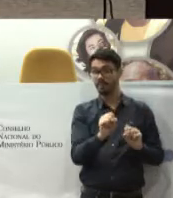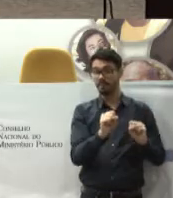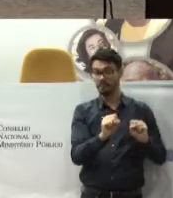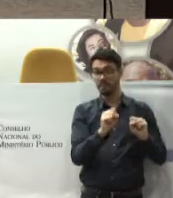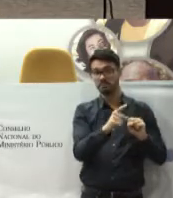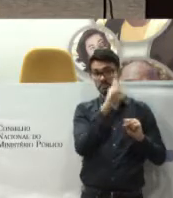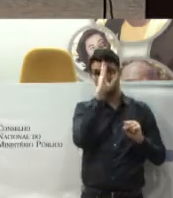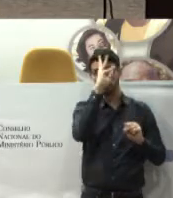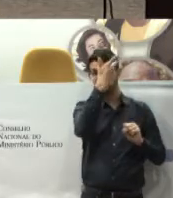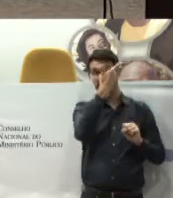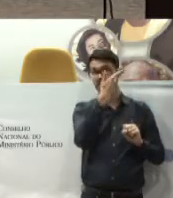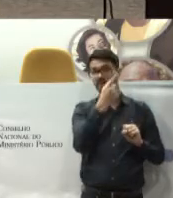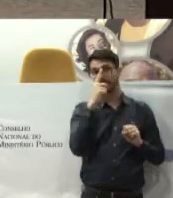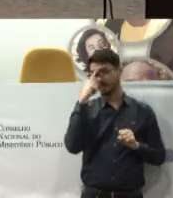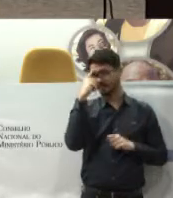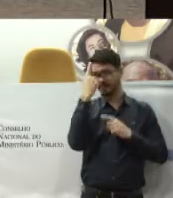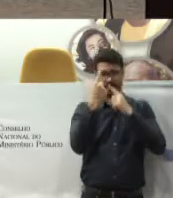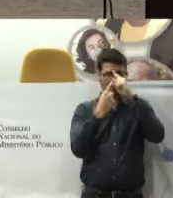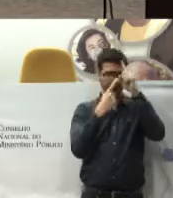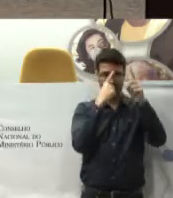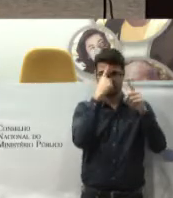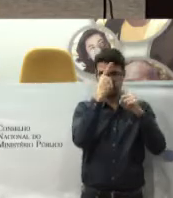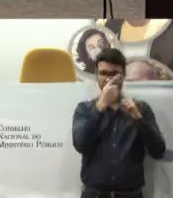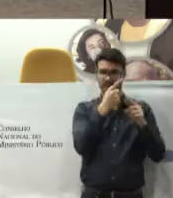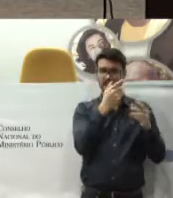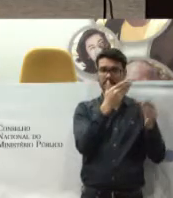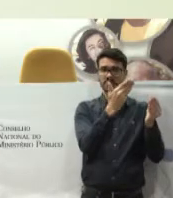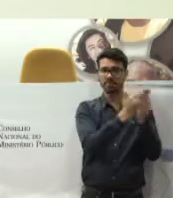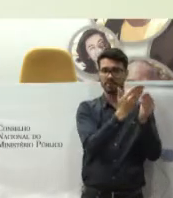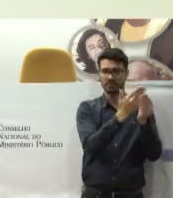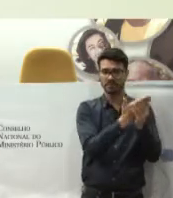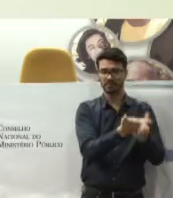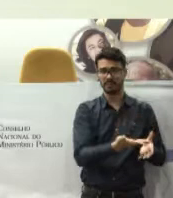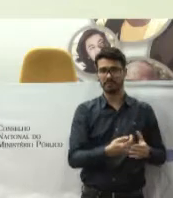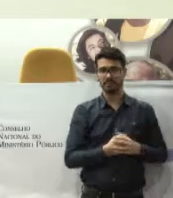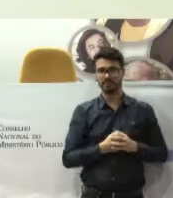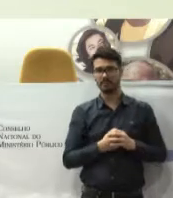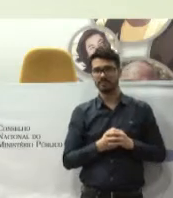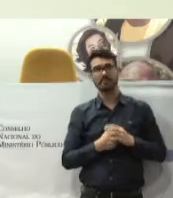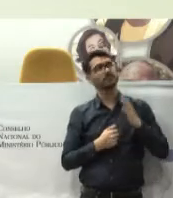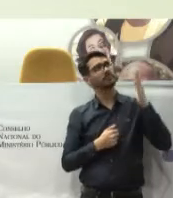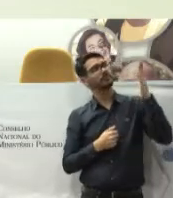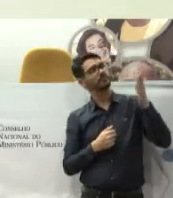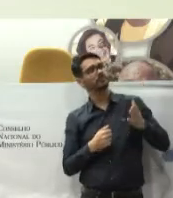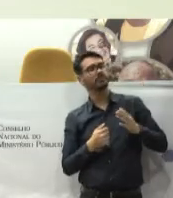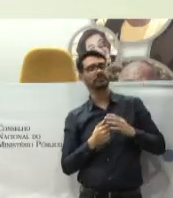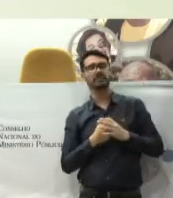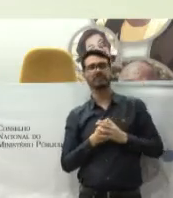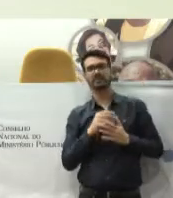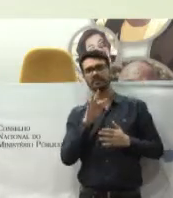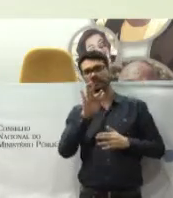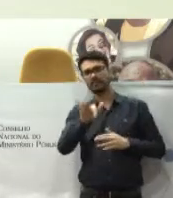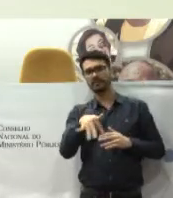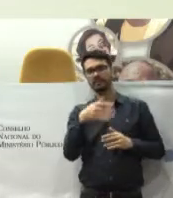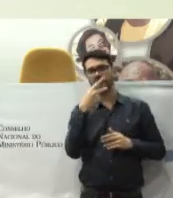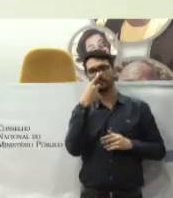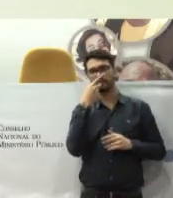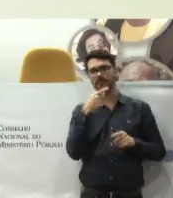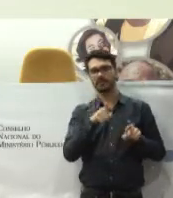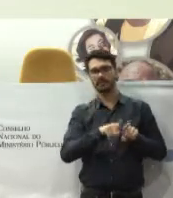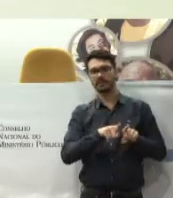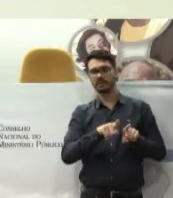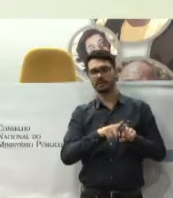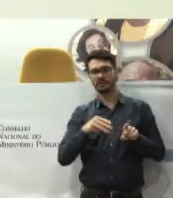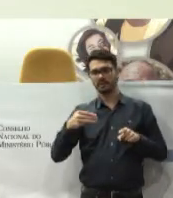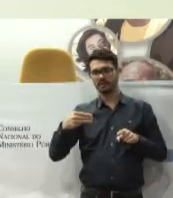ser resolvidos através da criatividade dos negócios processuais. E, ao final, fazer algumas considerações finais sobre o